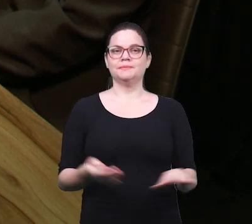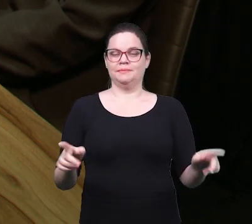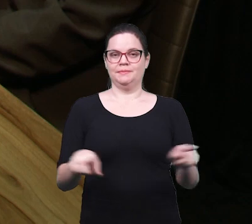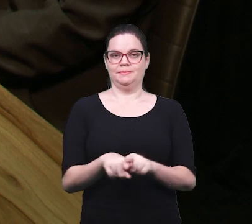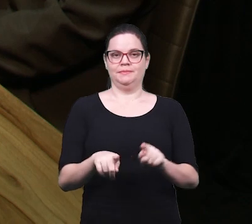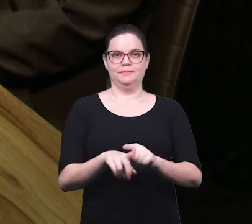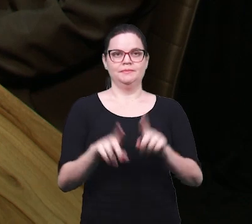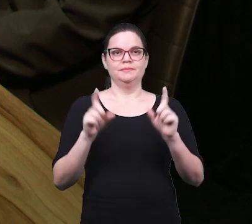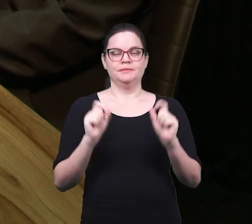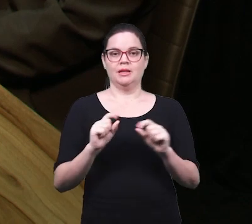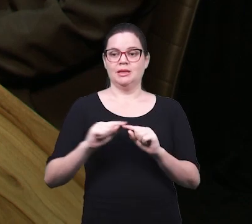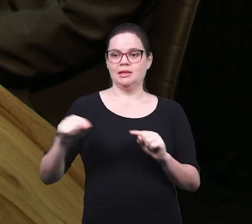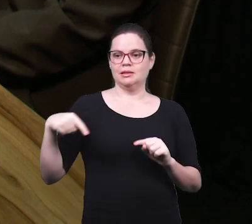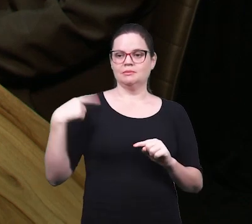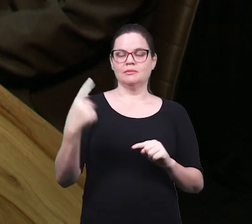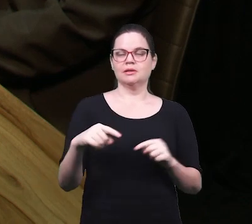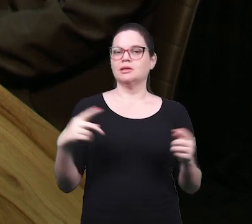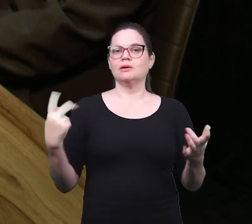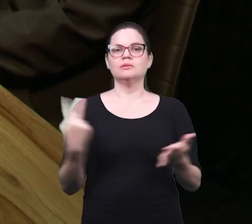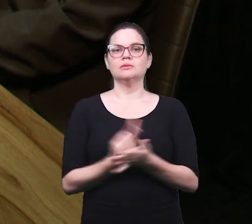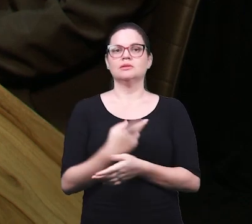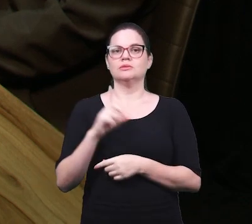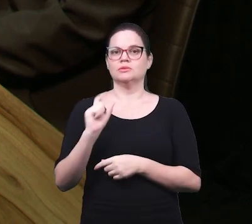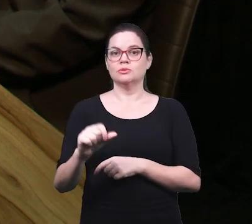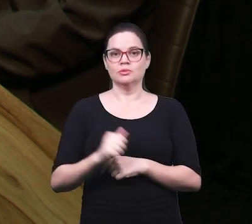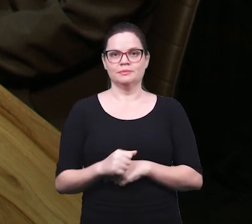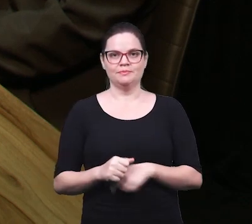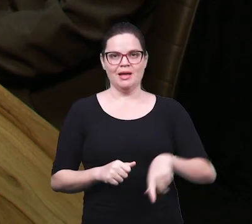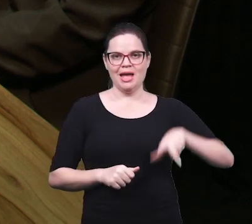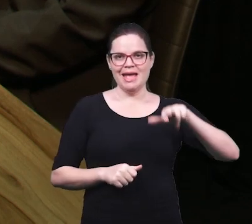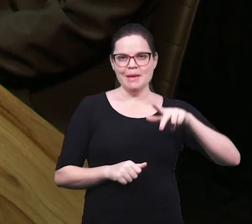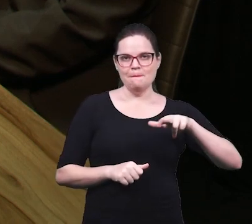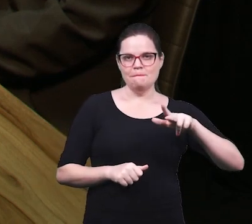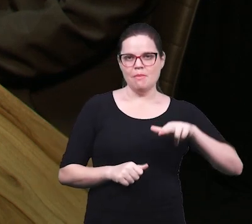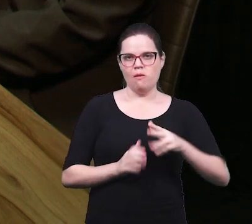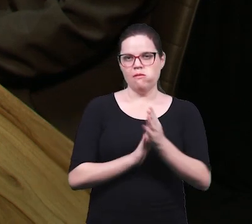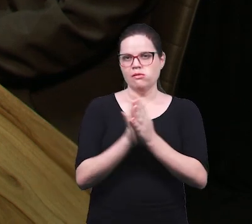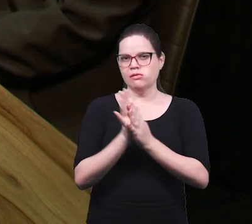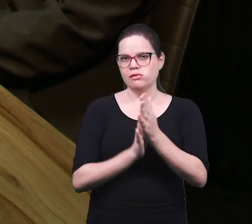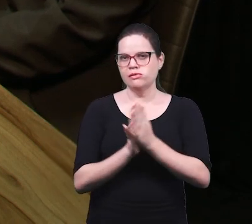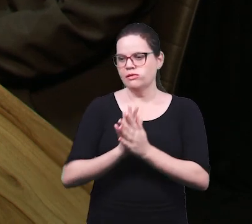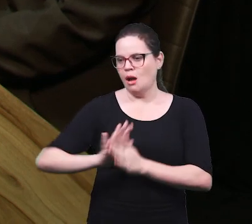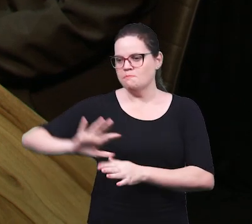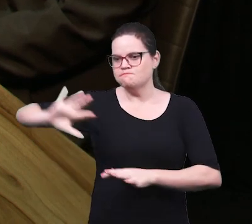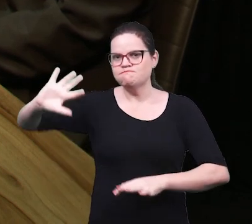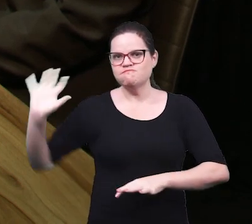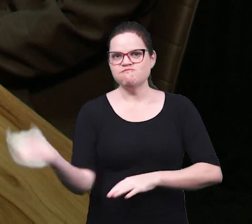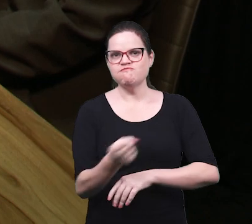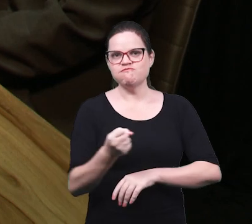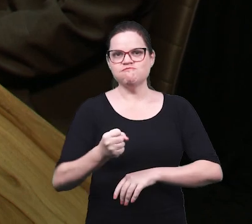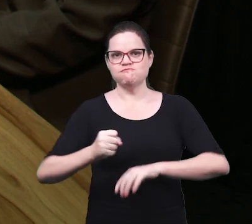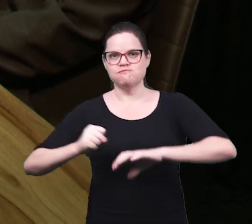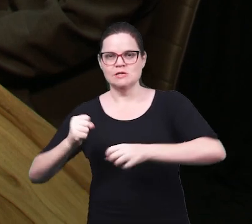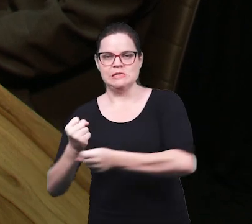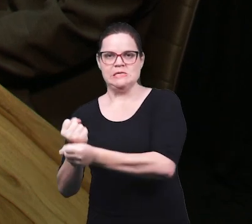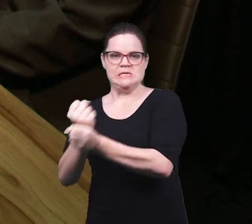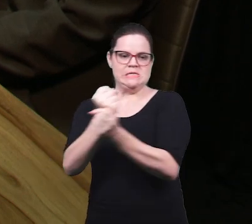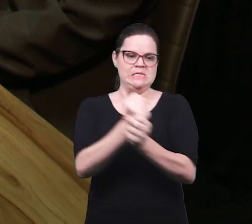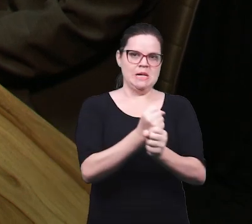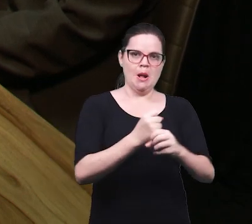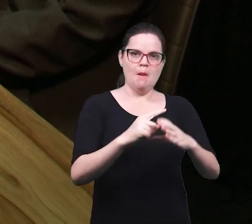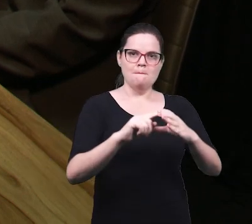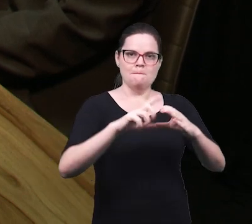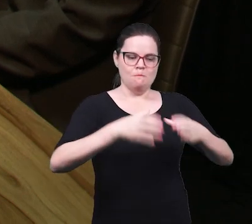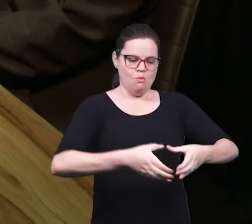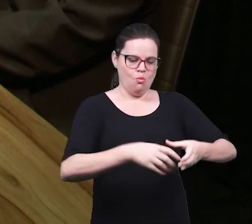E a ponto de acontecer algo ali que José foi lançado numa cova, e nós todos conhecemos